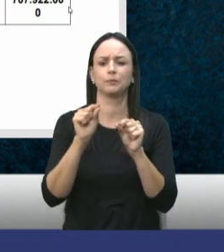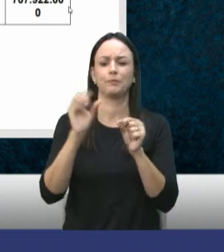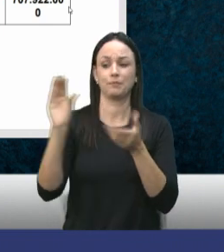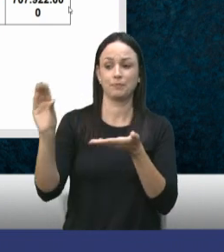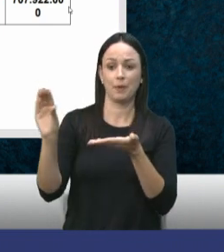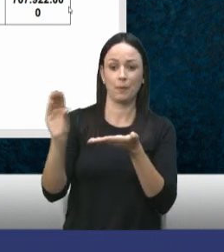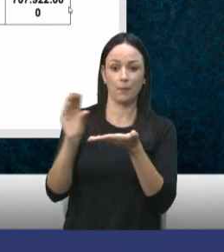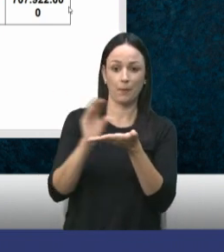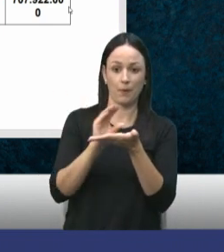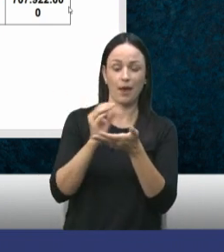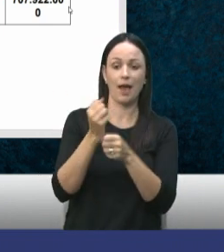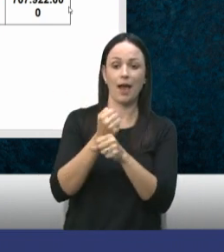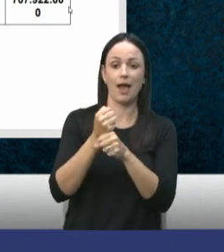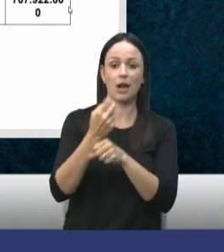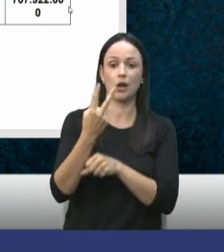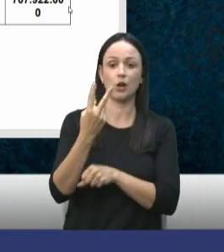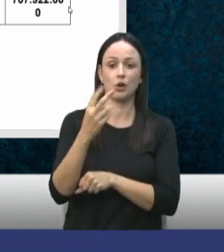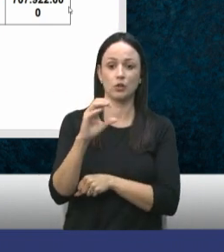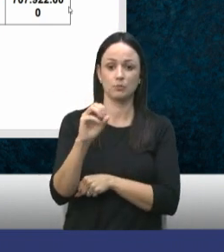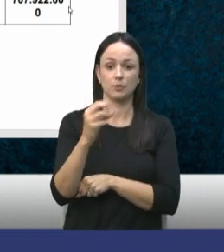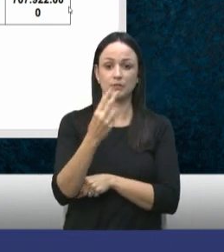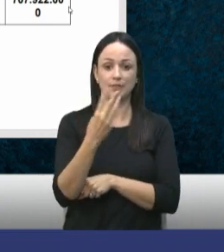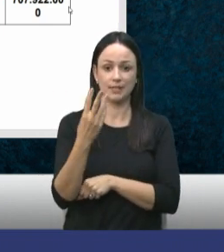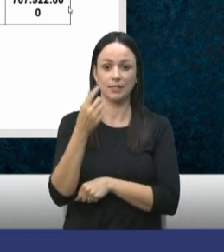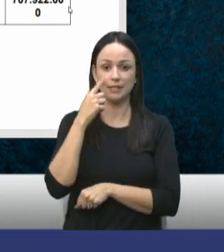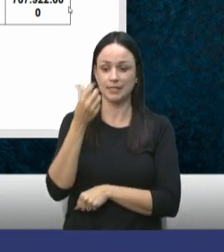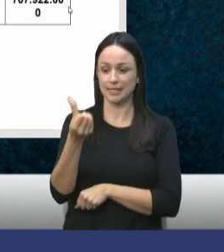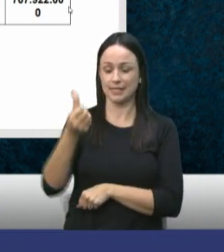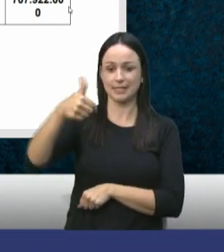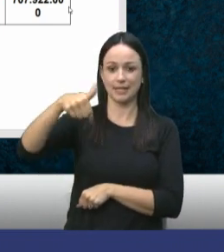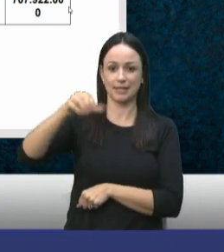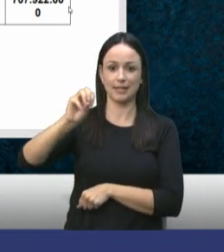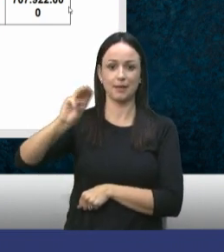prevista para 2023, nós estamos falando de